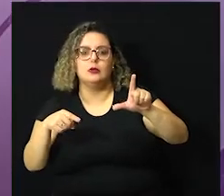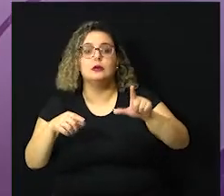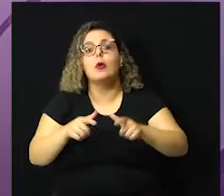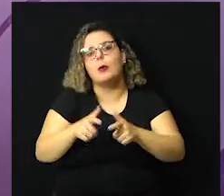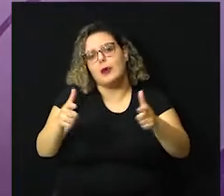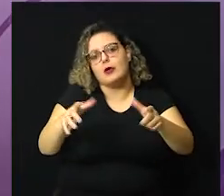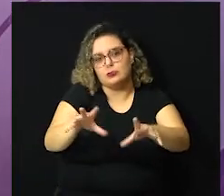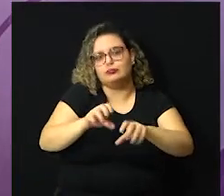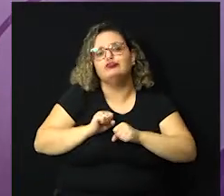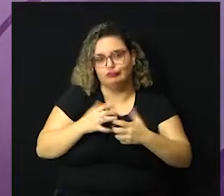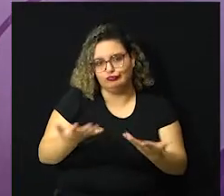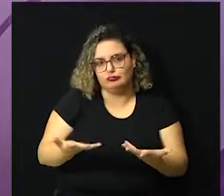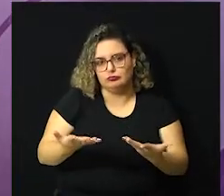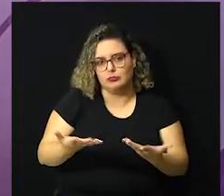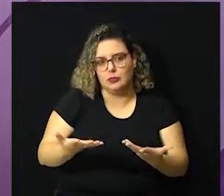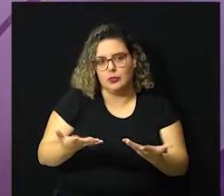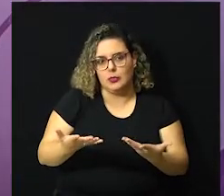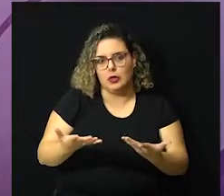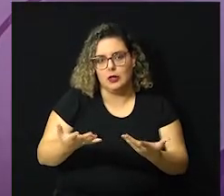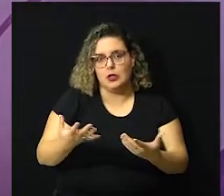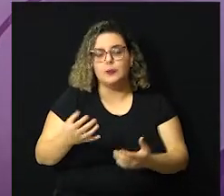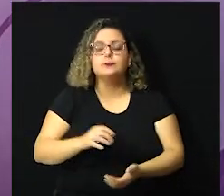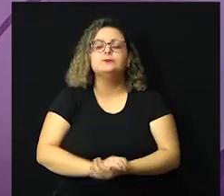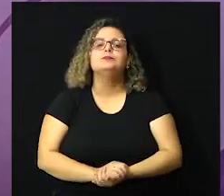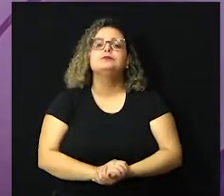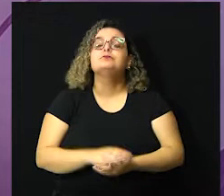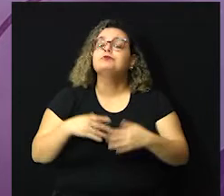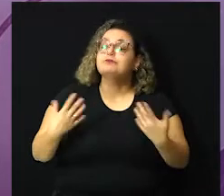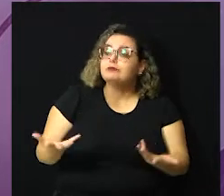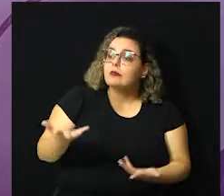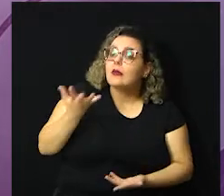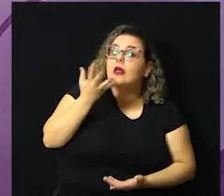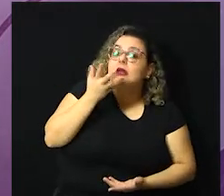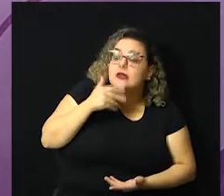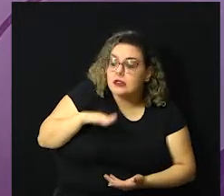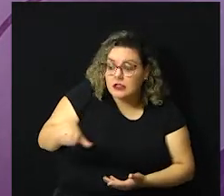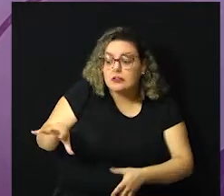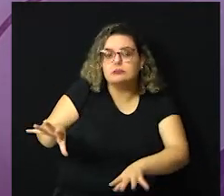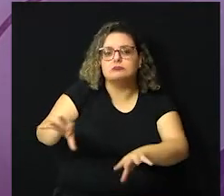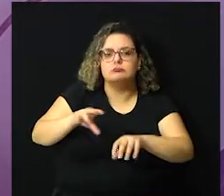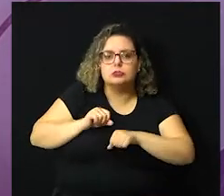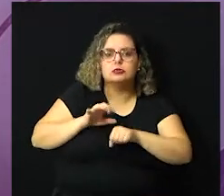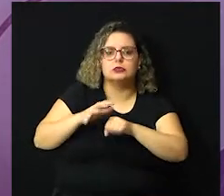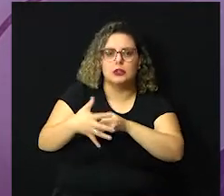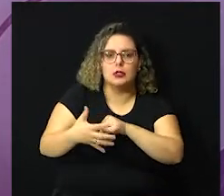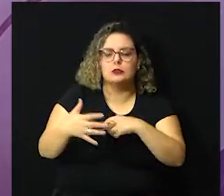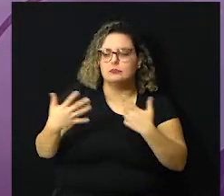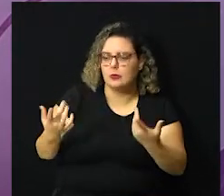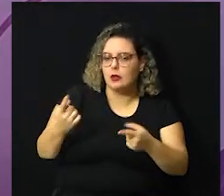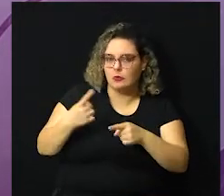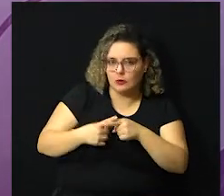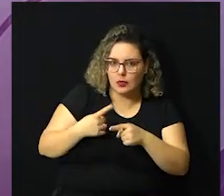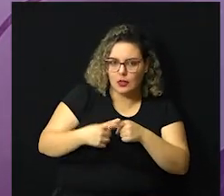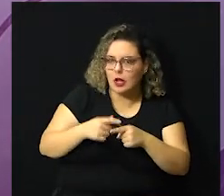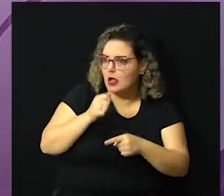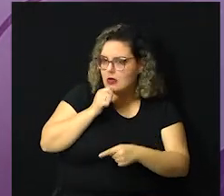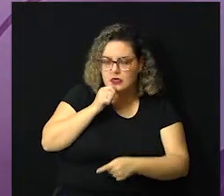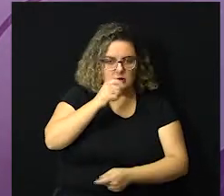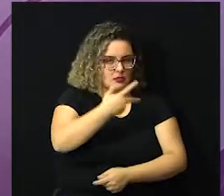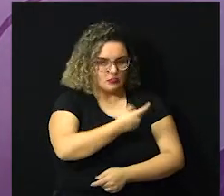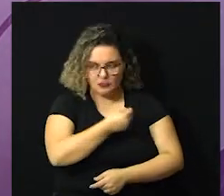também agora são crianças, né? Pegando cada vez mais a Covid. É isso porque elas ainda não